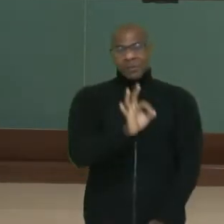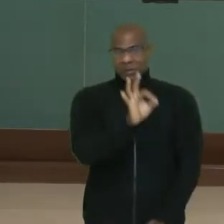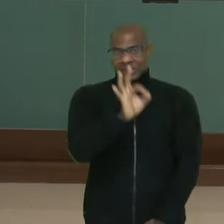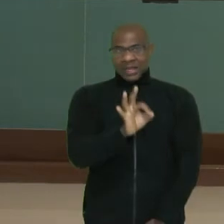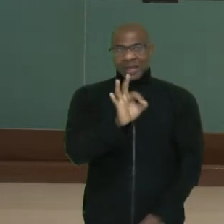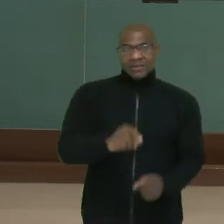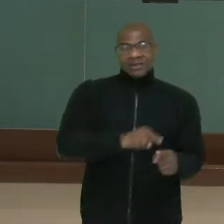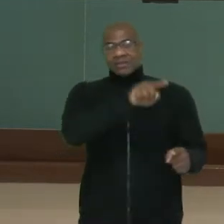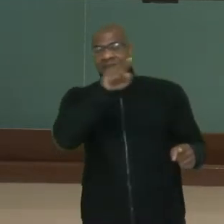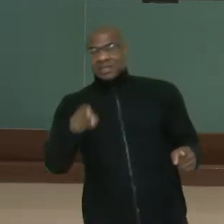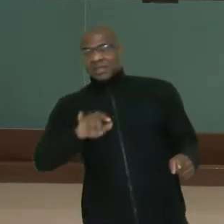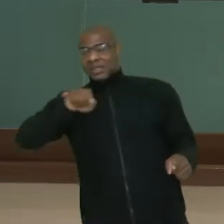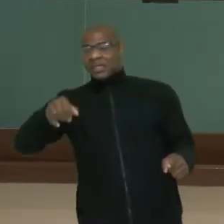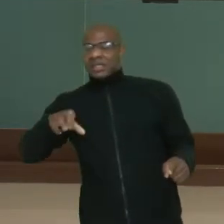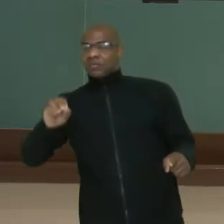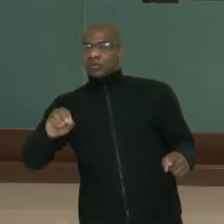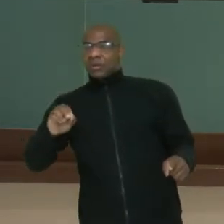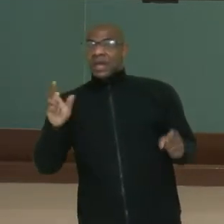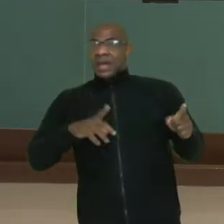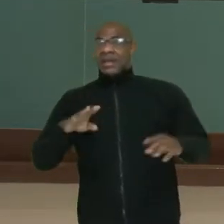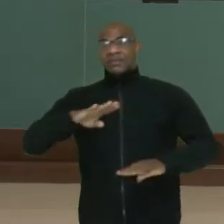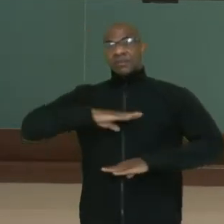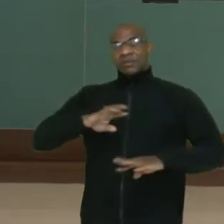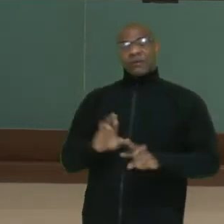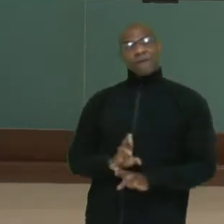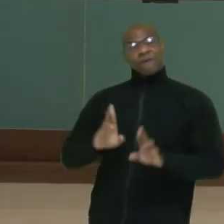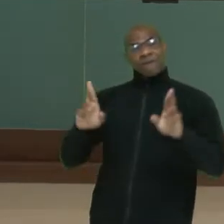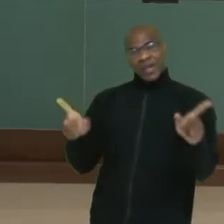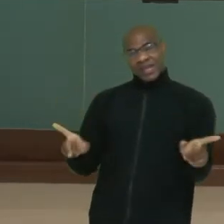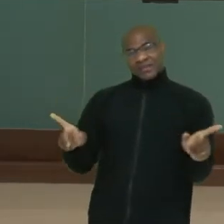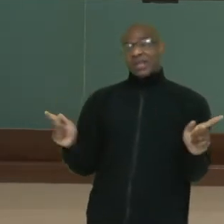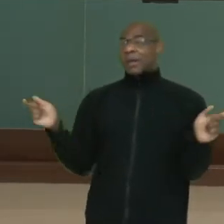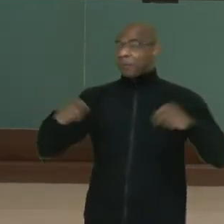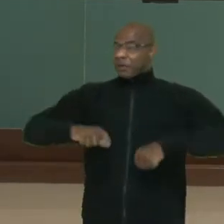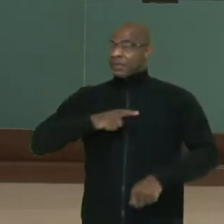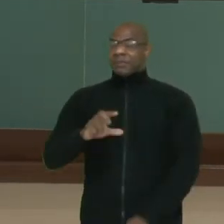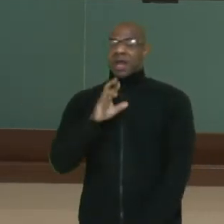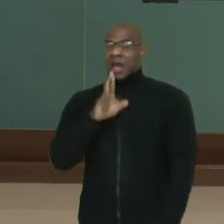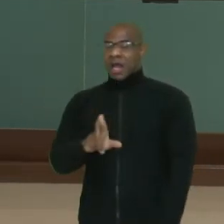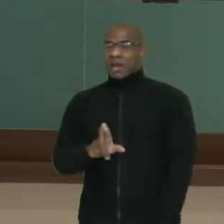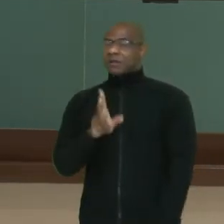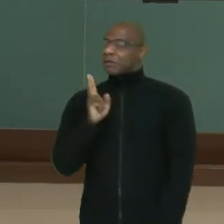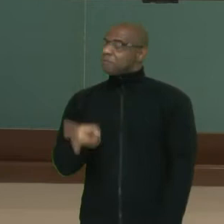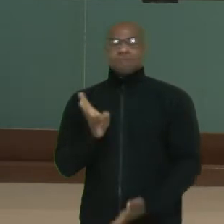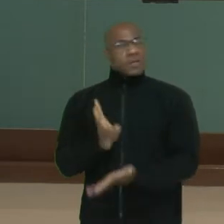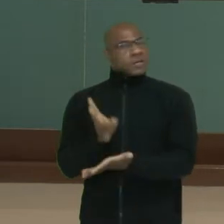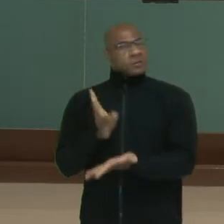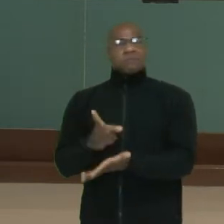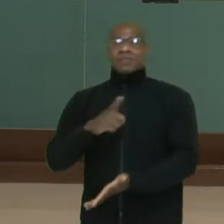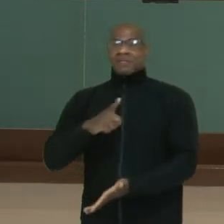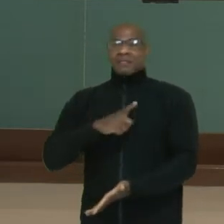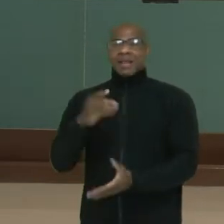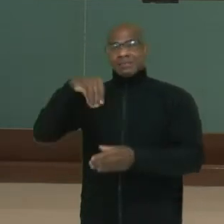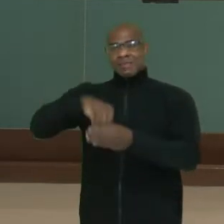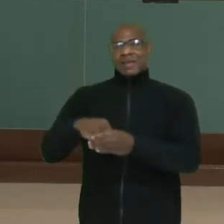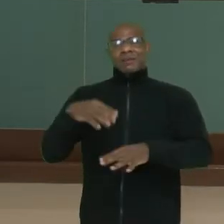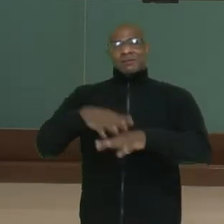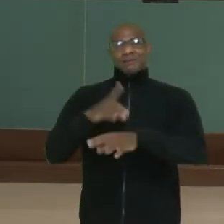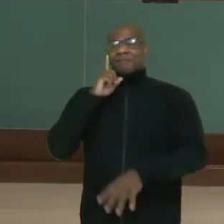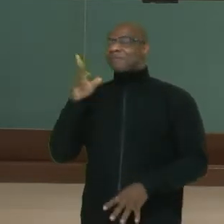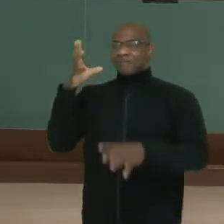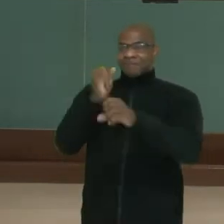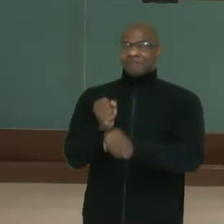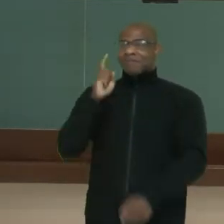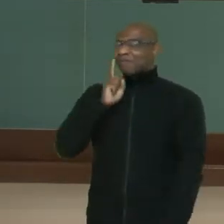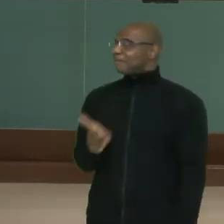E são situações diferenciadas que vão me conduzir a uma mesma resposta, a uma mesma solução. Então,